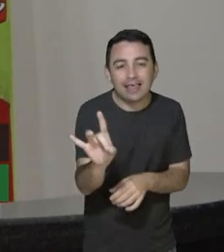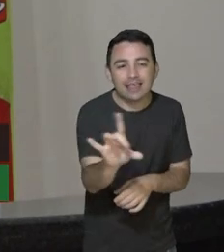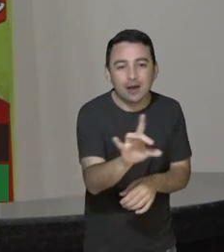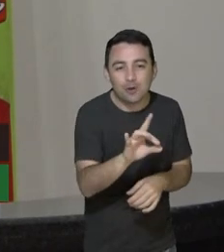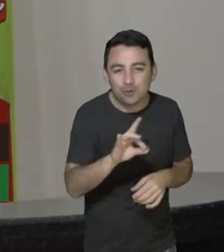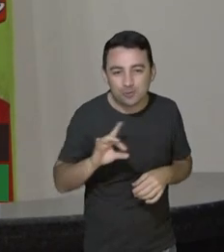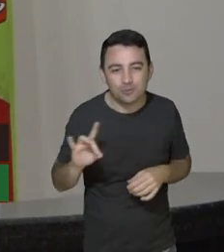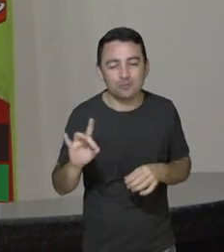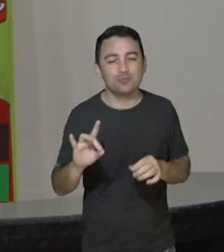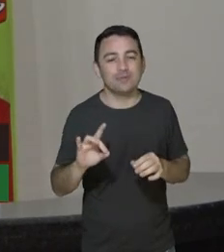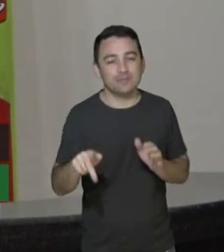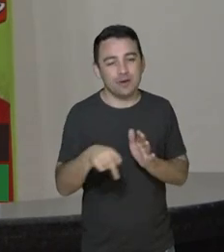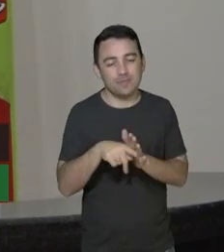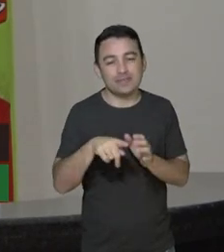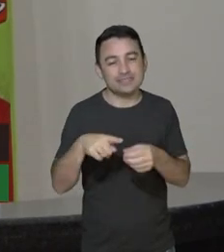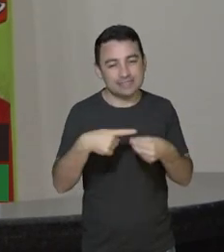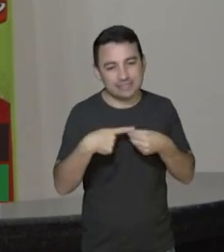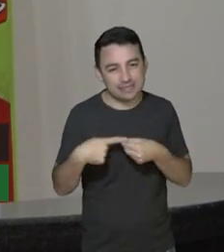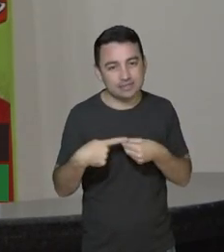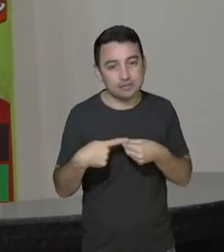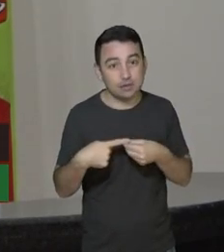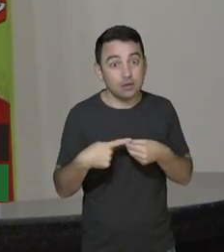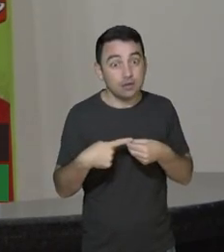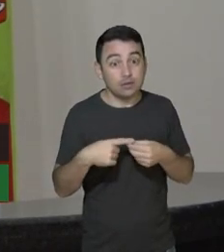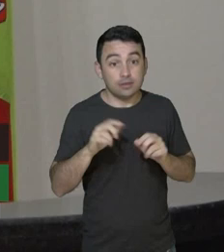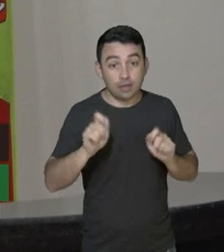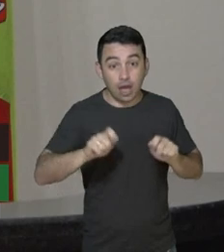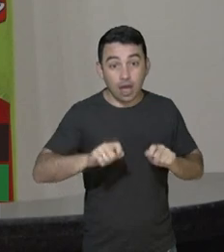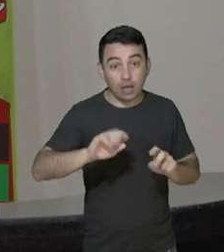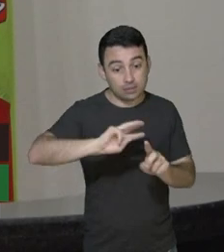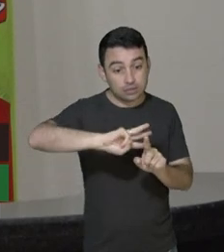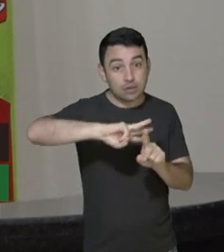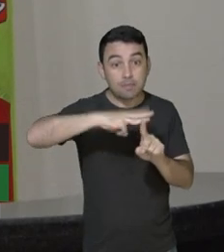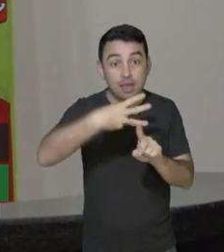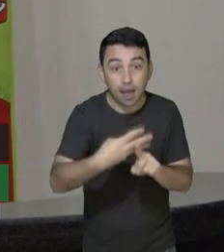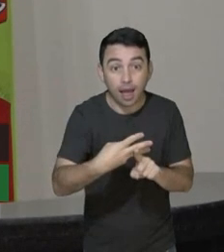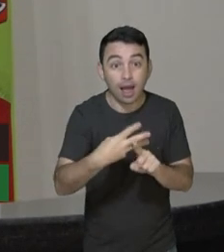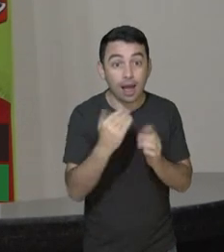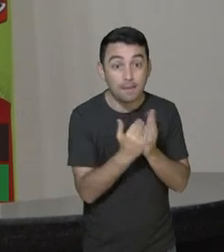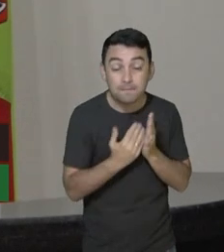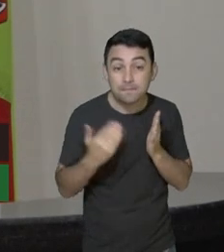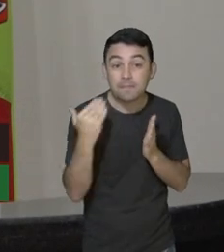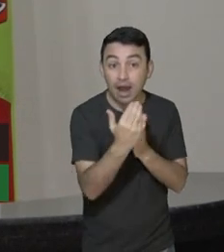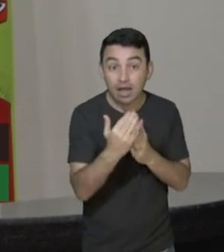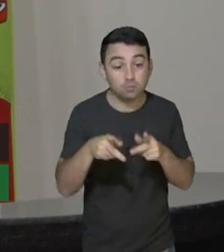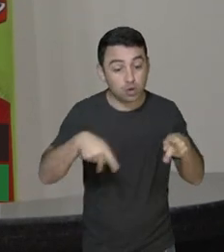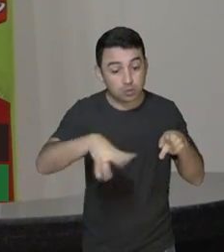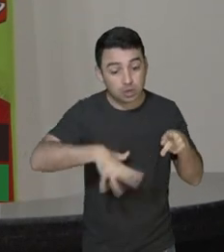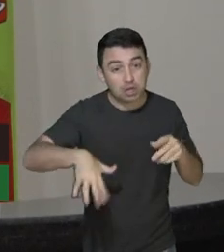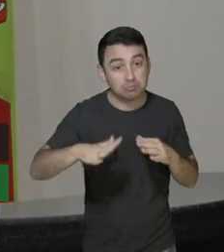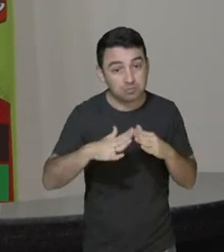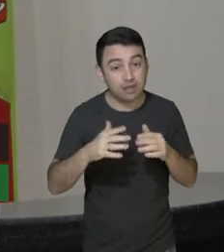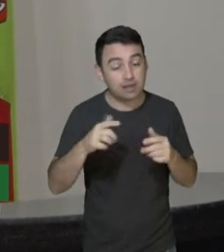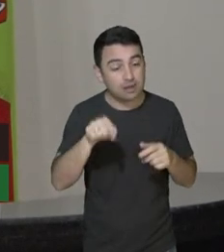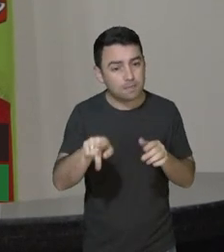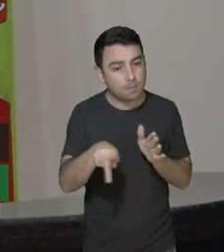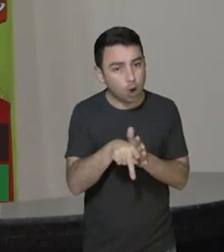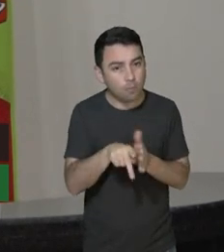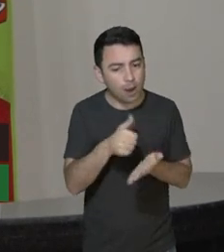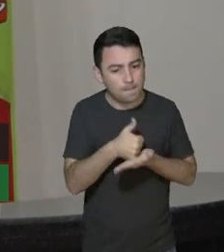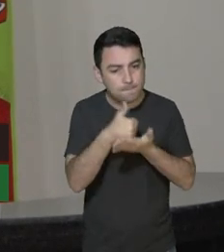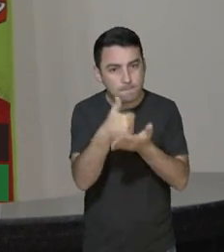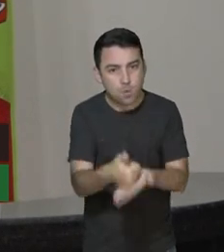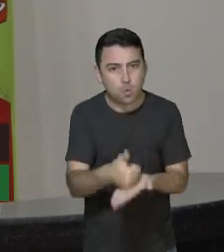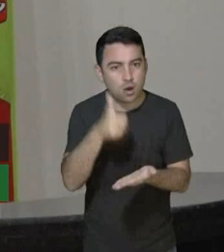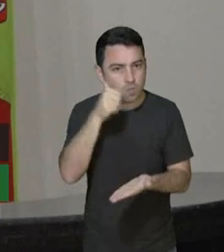trabalho intenso, pelo qual triplicamos as procuradorias municipais, fortalecendo a rede de amparo e